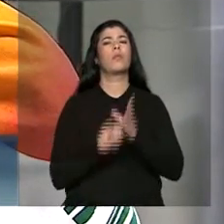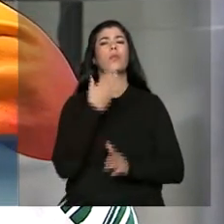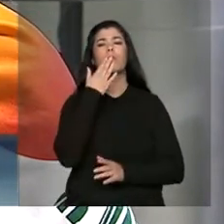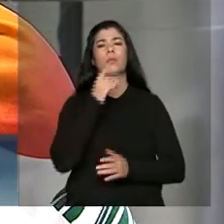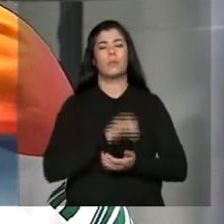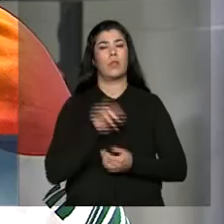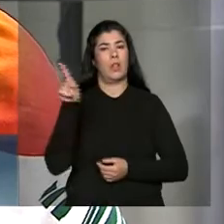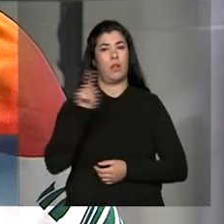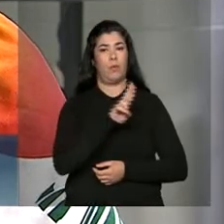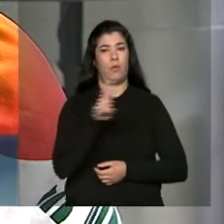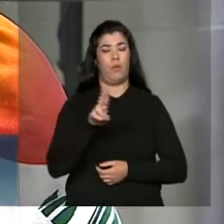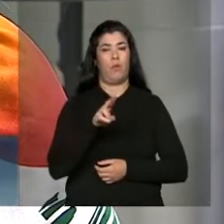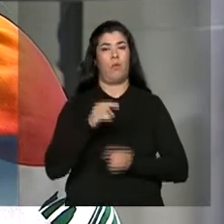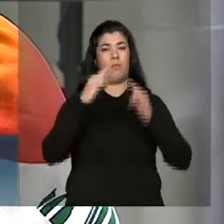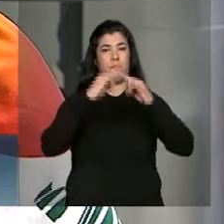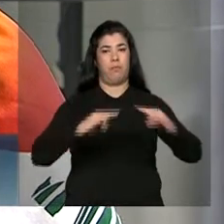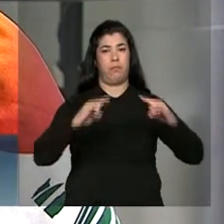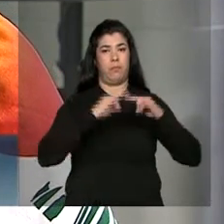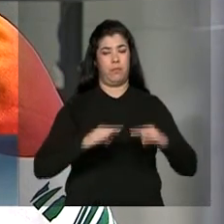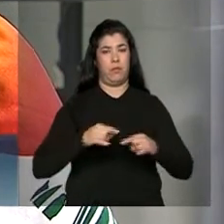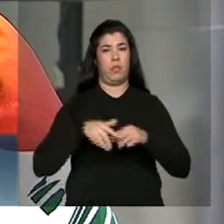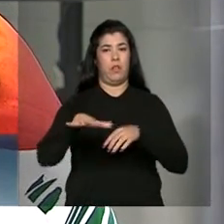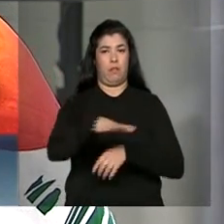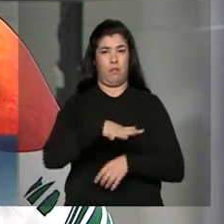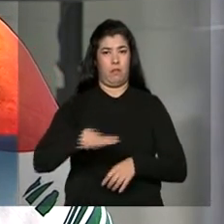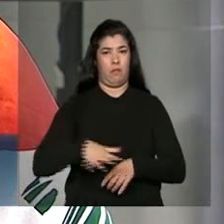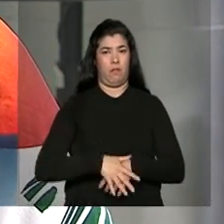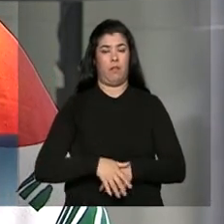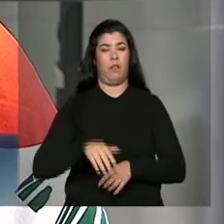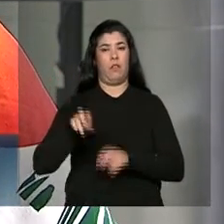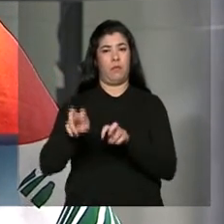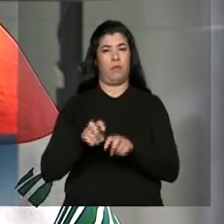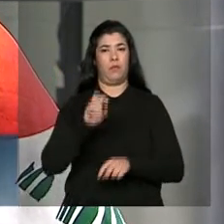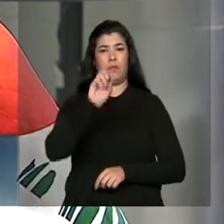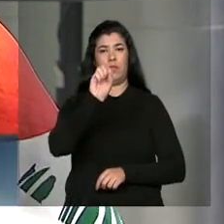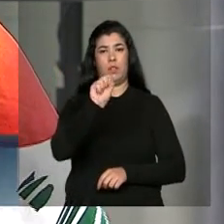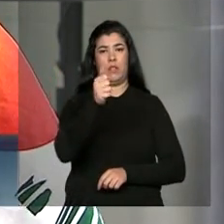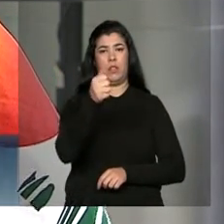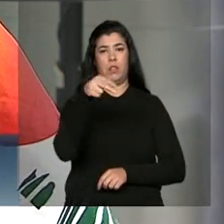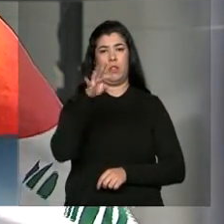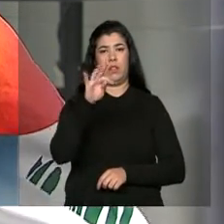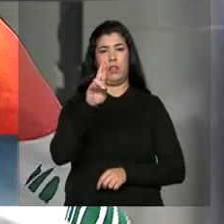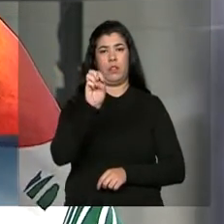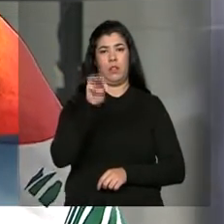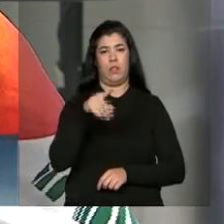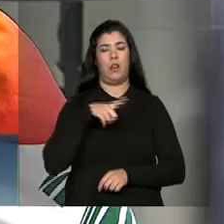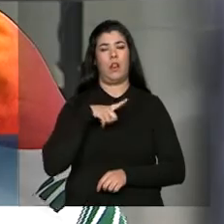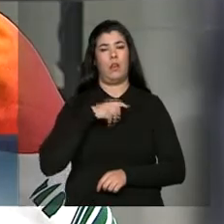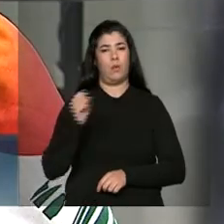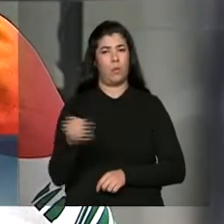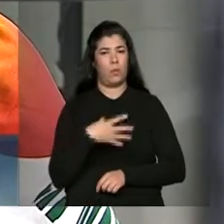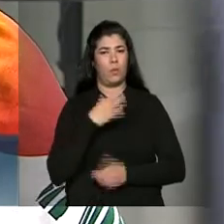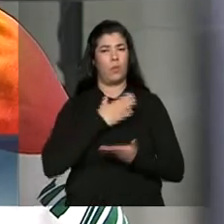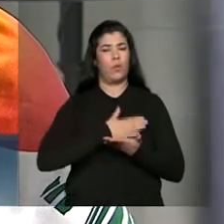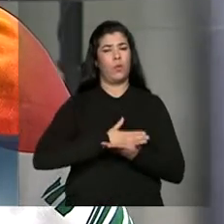assentamento Santarém é um assentamento ainda novo, né? Ainda a gente está no processo de organização, ainda não